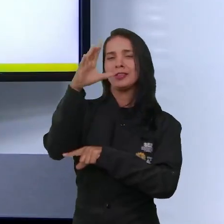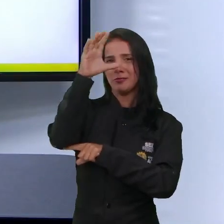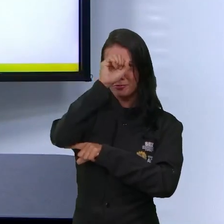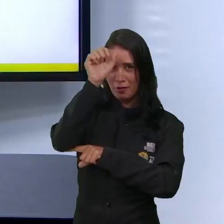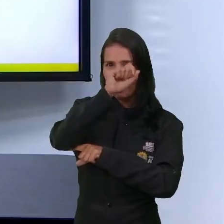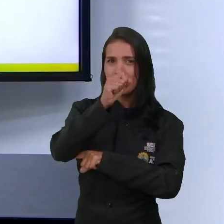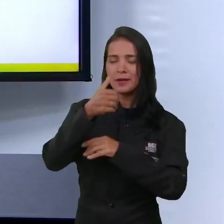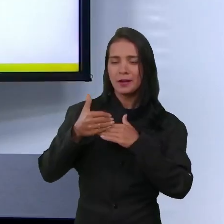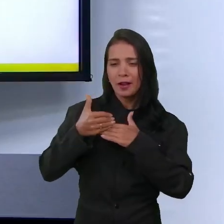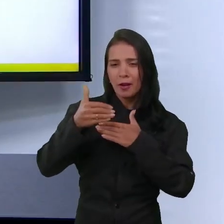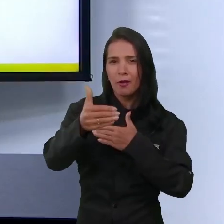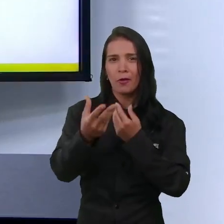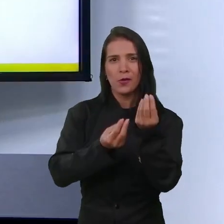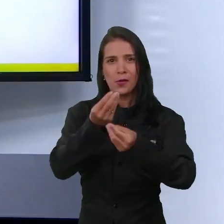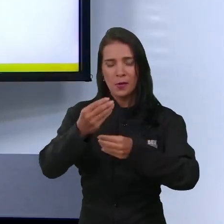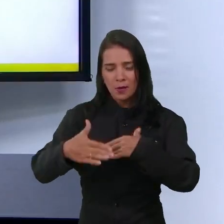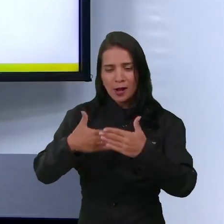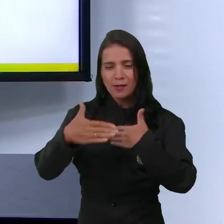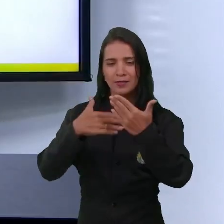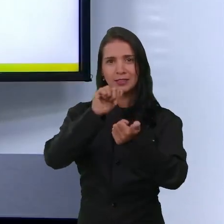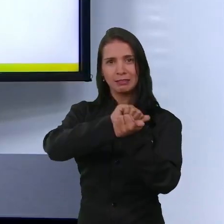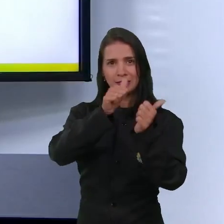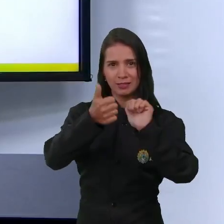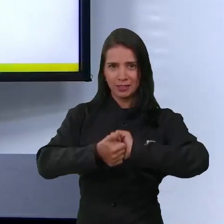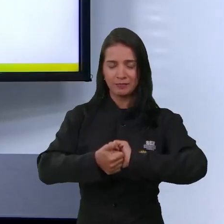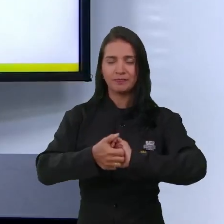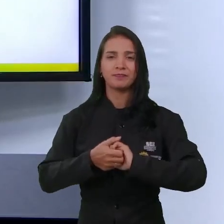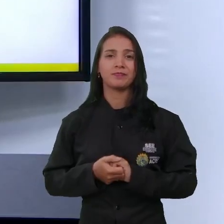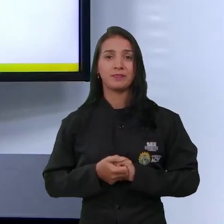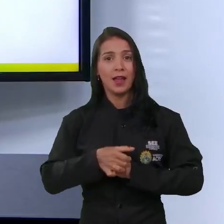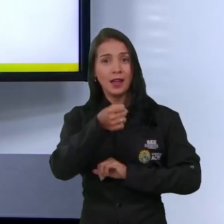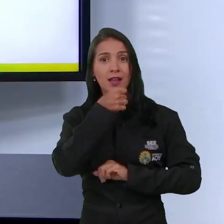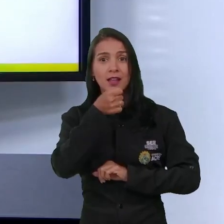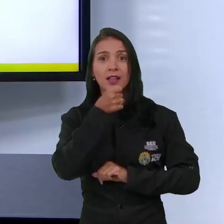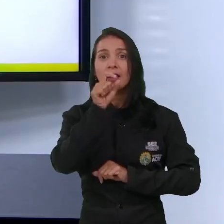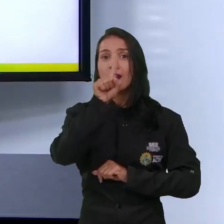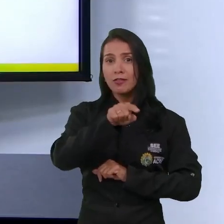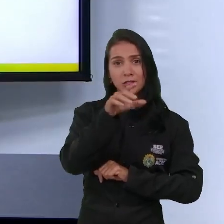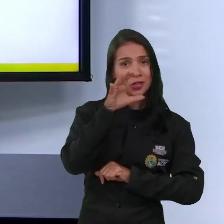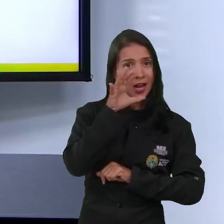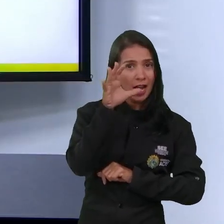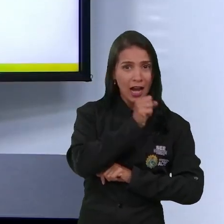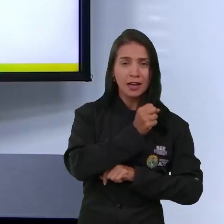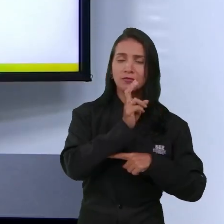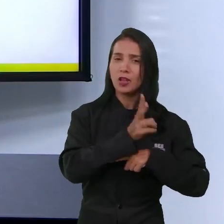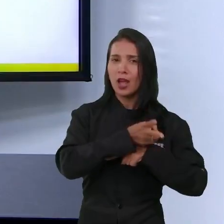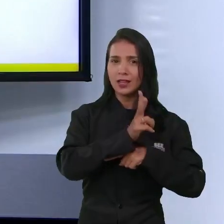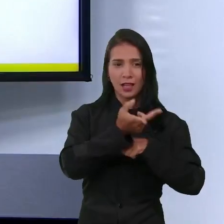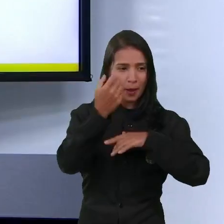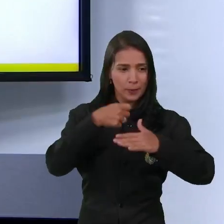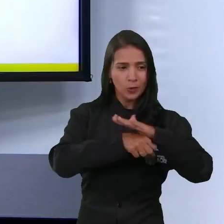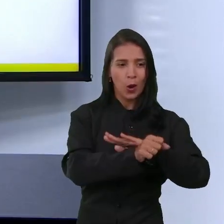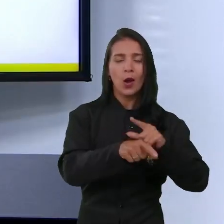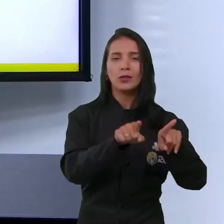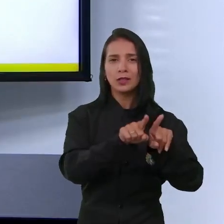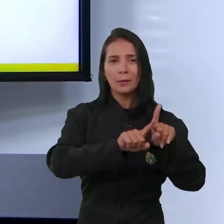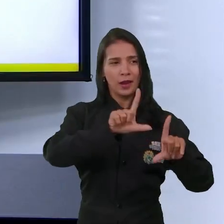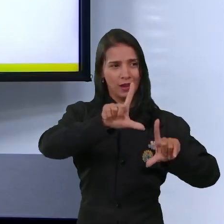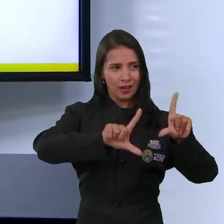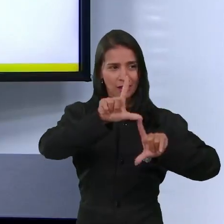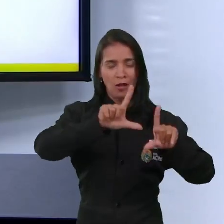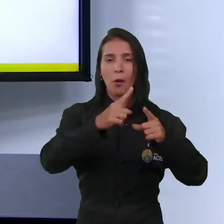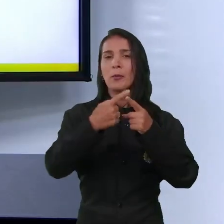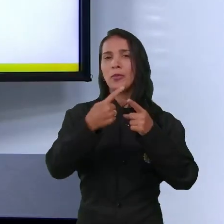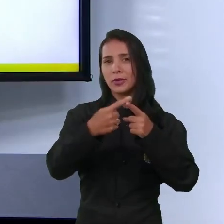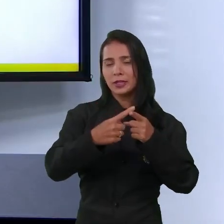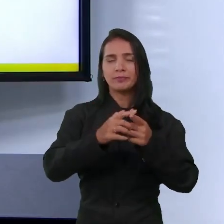de comunicação. A entrevista, ela é mais recorrente, inclusive ela é inserida também na reportagem,